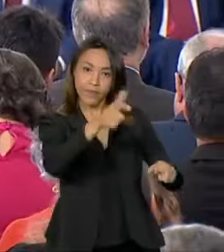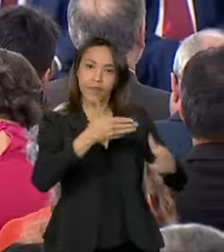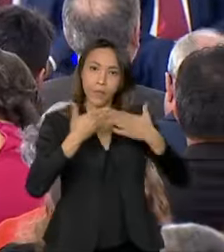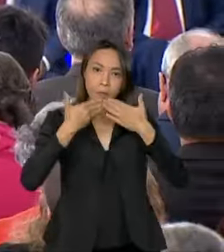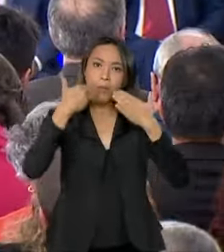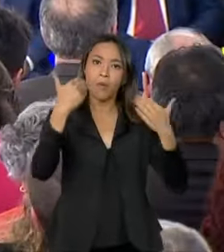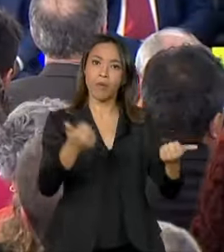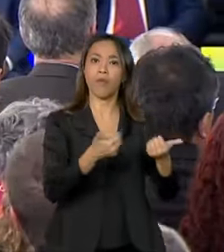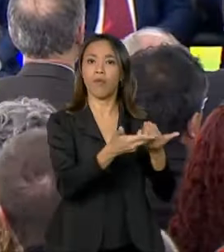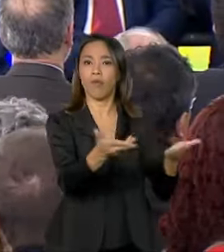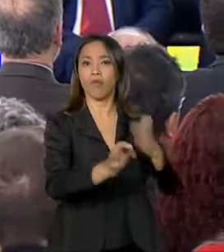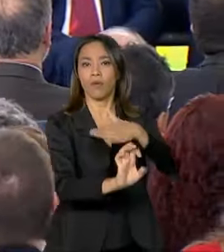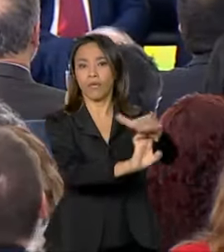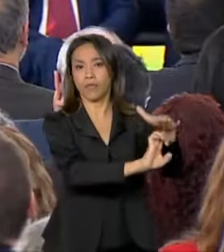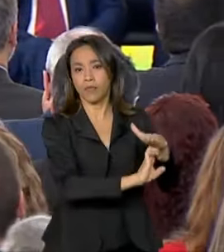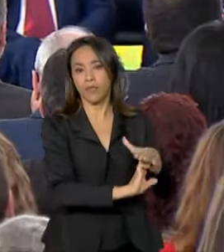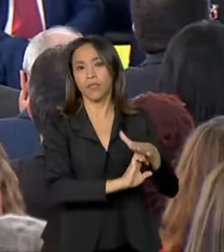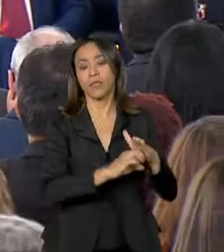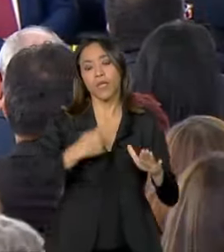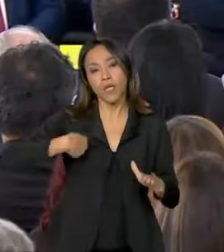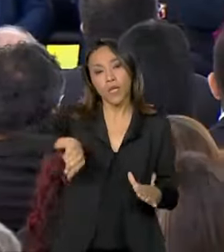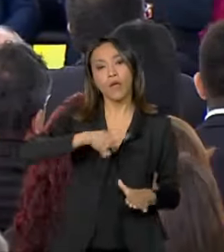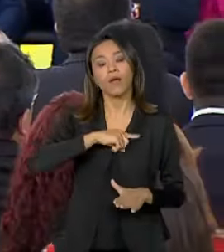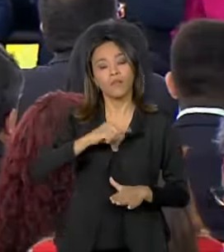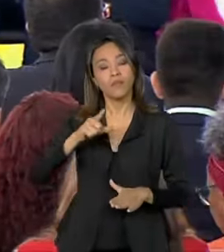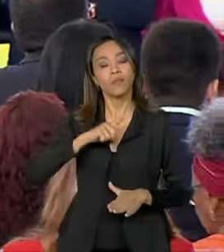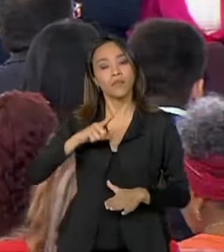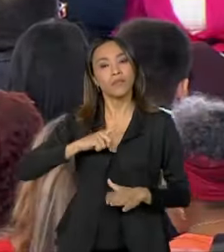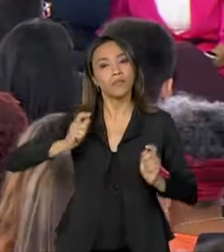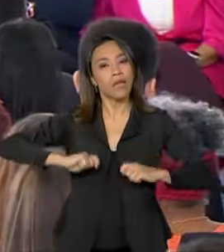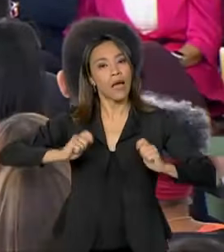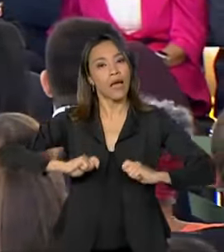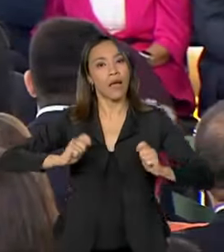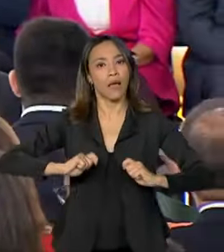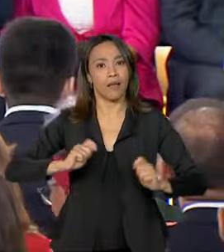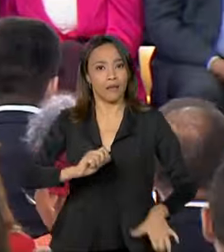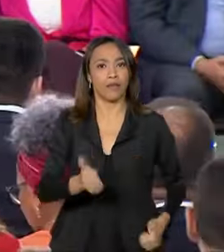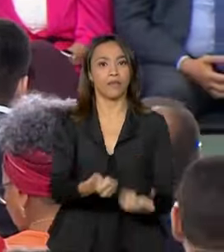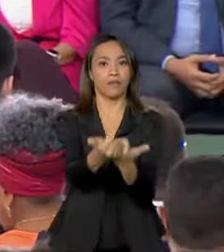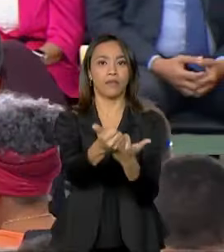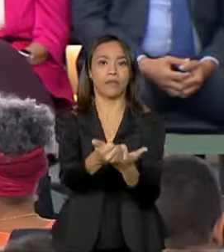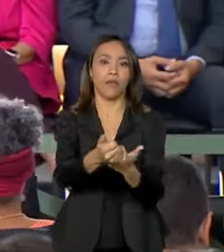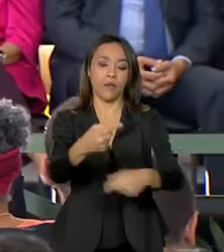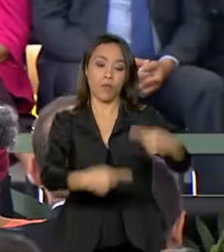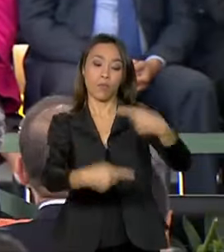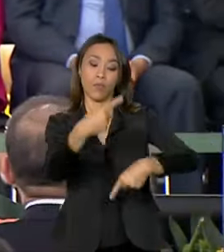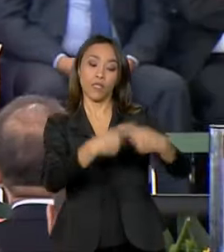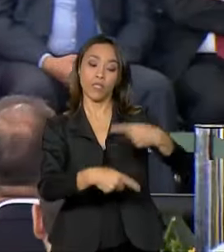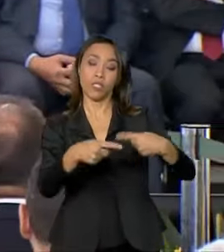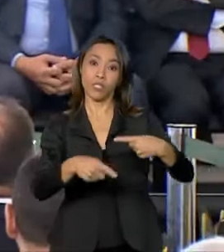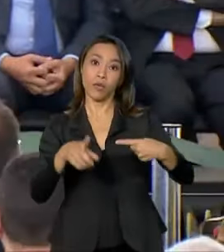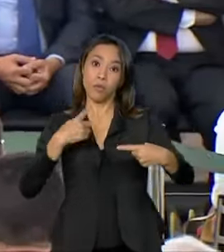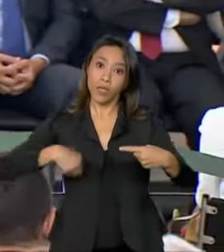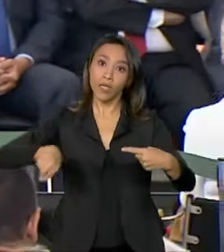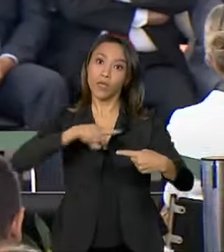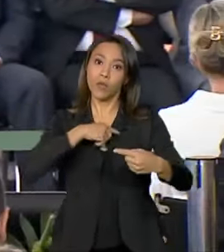estruturada. Temos ainda condições para continuar apoiando as políticas públicas, conciliando o nosso papel social com a geração de negócios